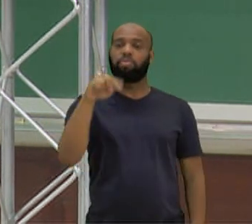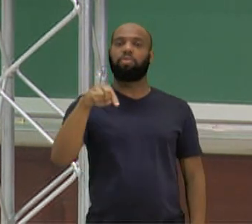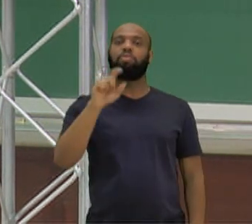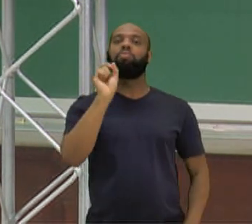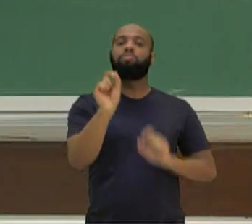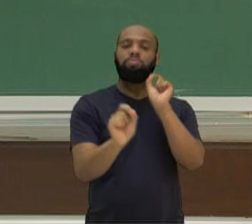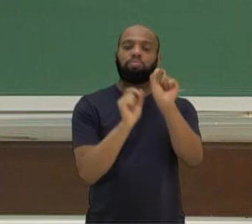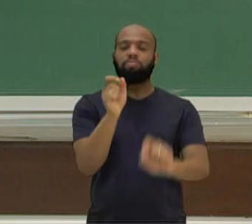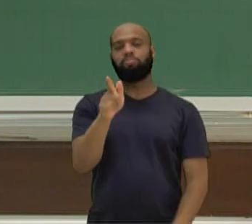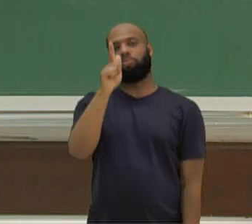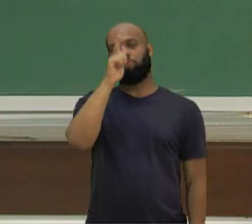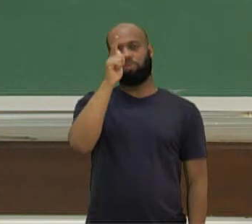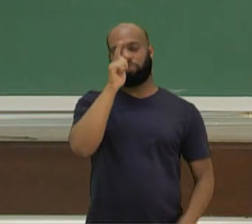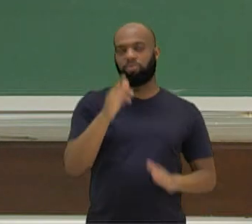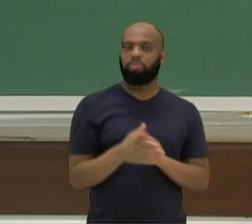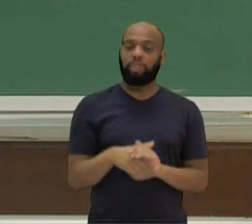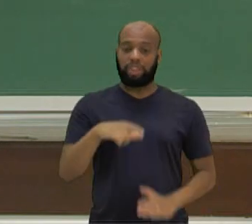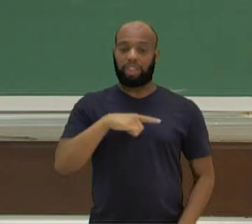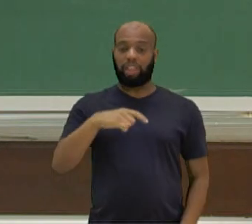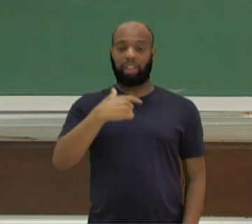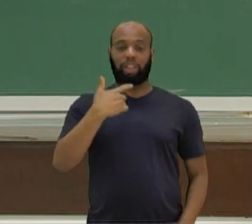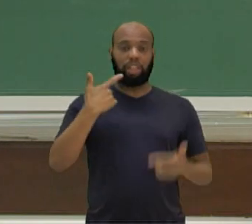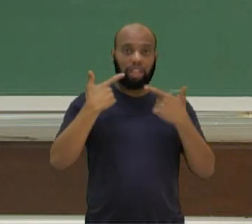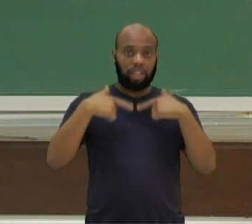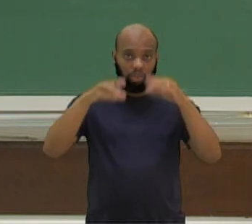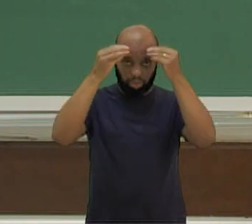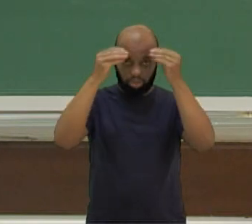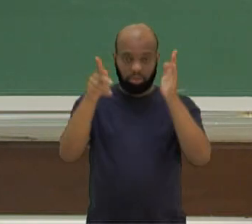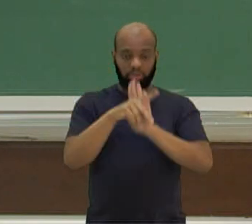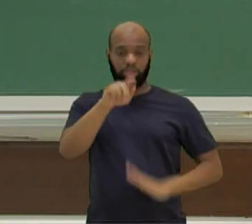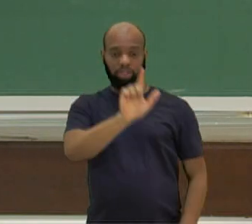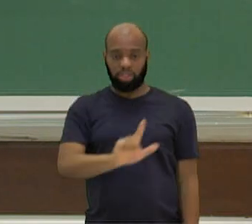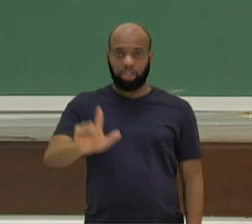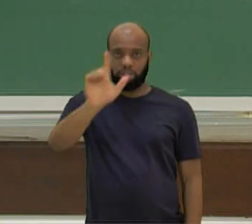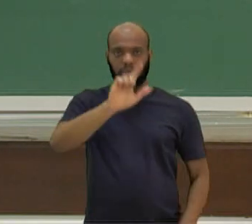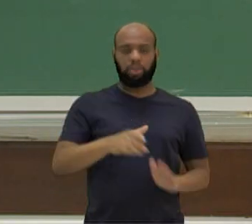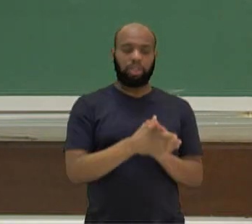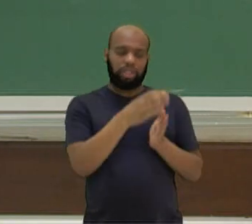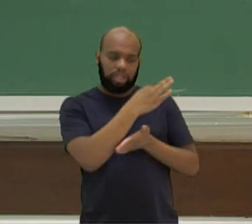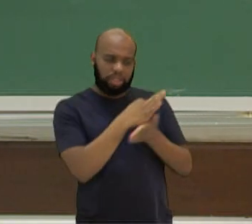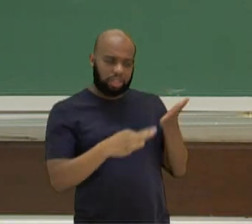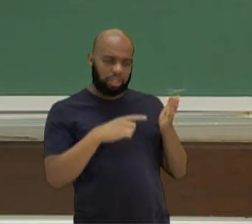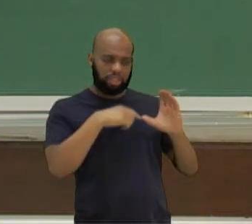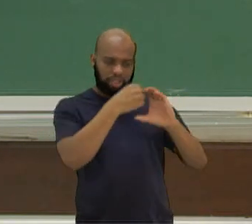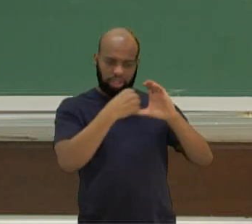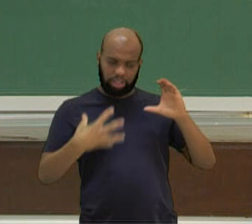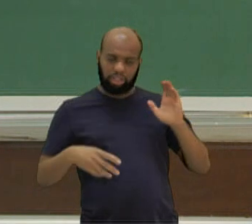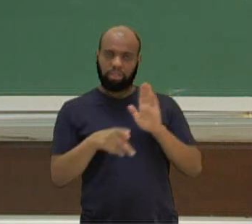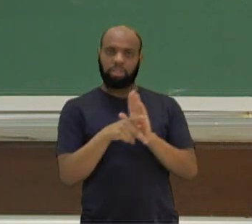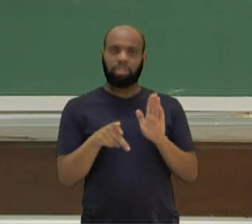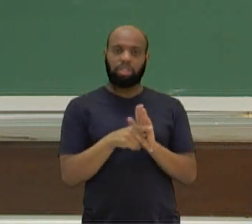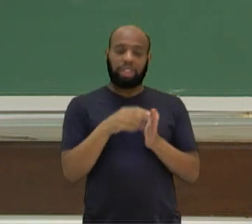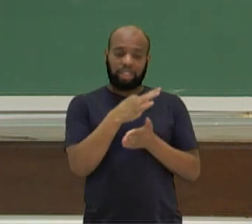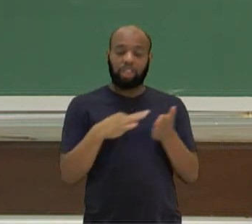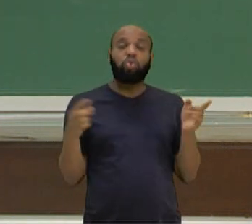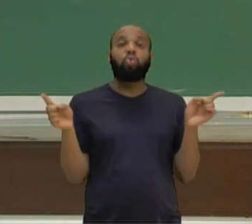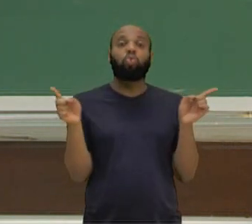cotidiano expostos em linguagem literária. Os textos se caracterizam por serem narrativas